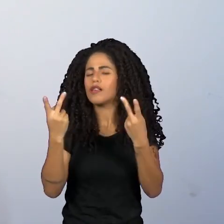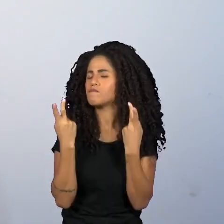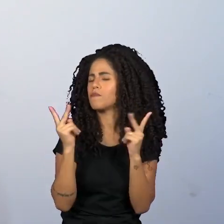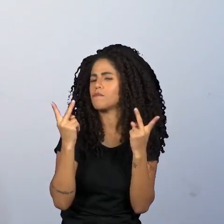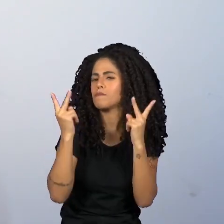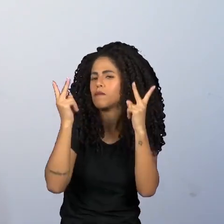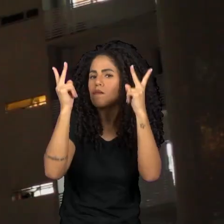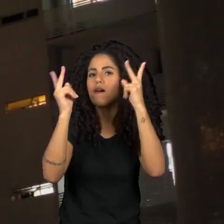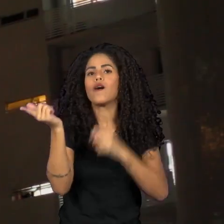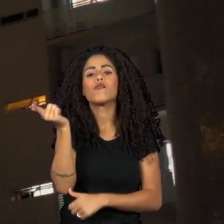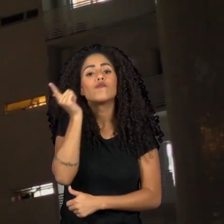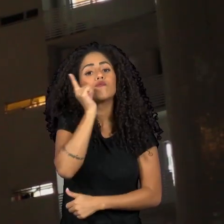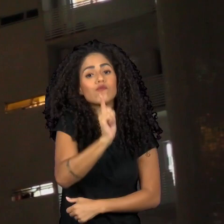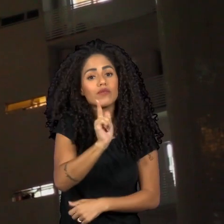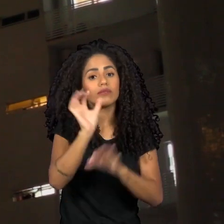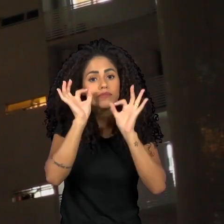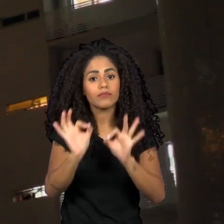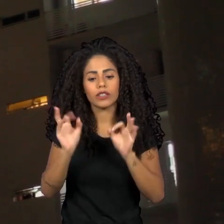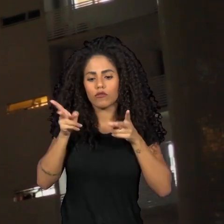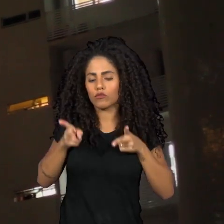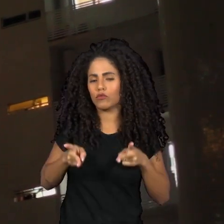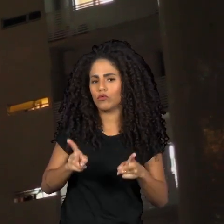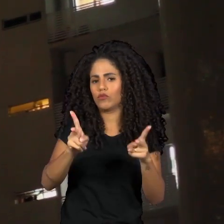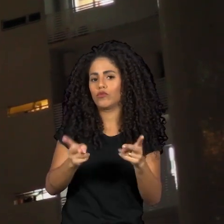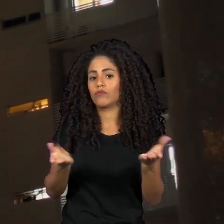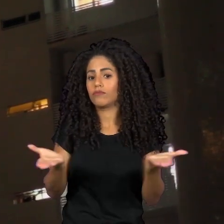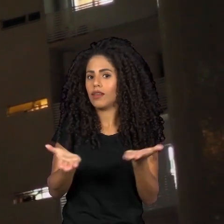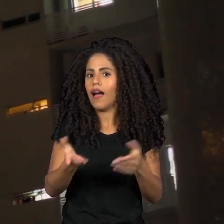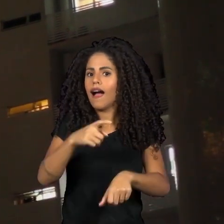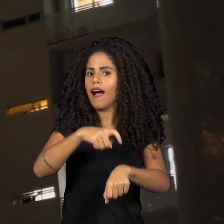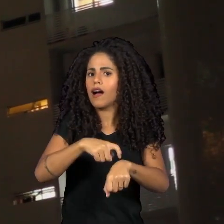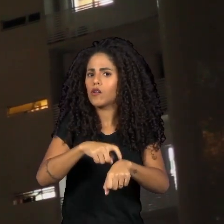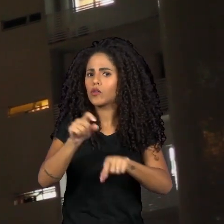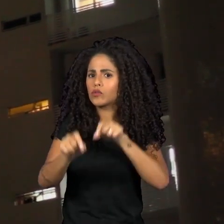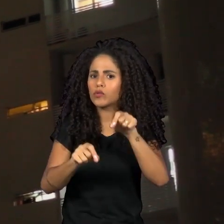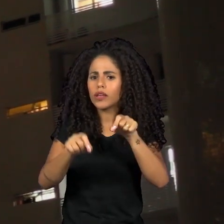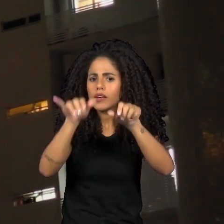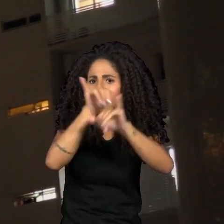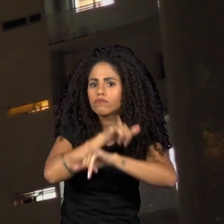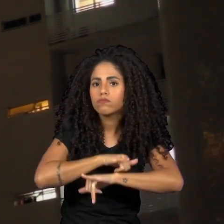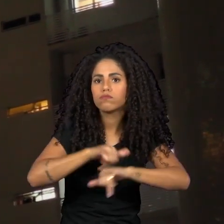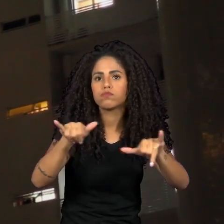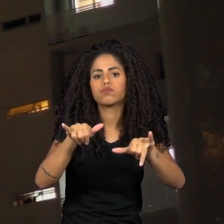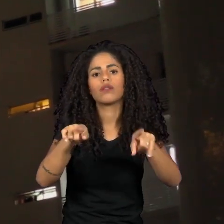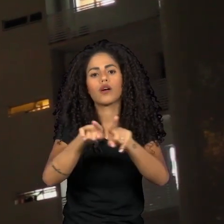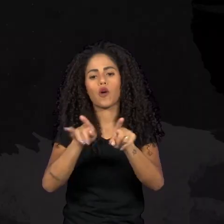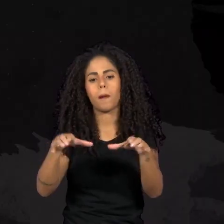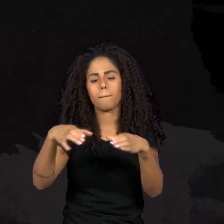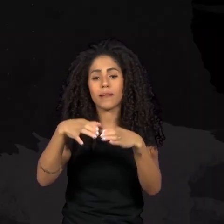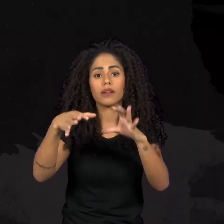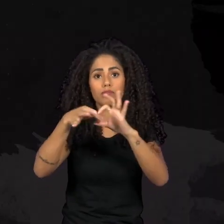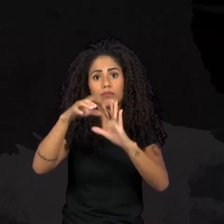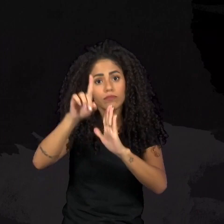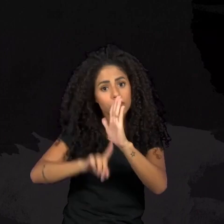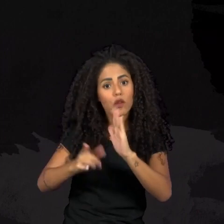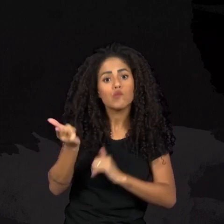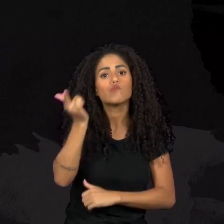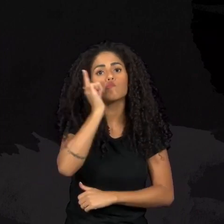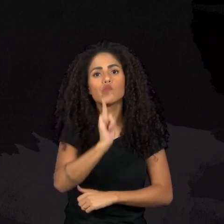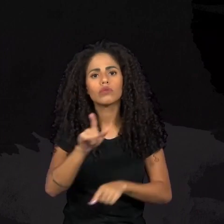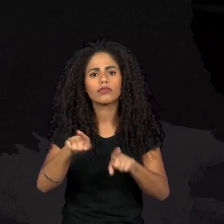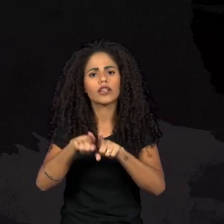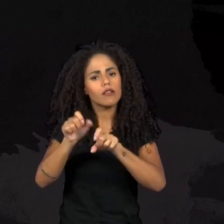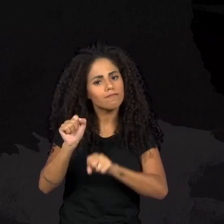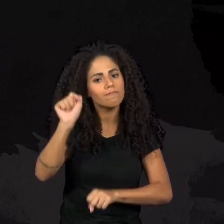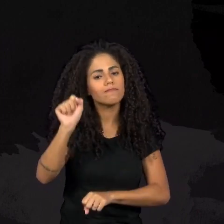muito significativa. A gente segue agora, inclusive, numa campanha pela Coalizão Negra por Direitos para que haja